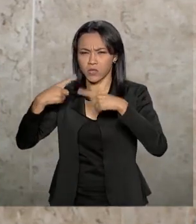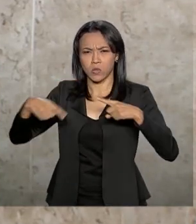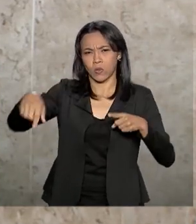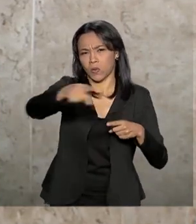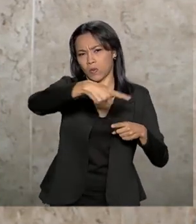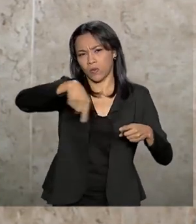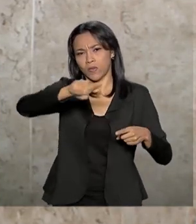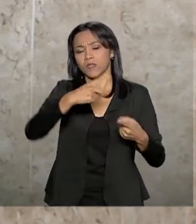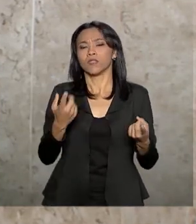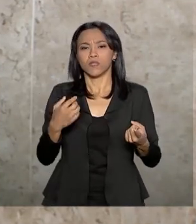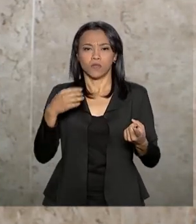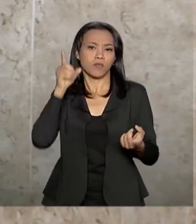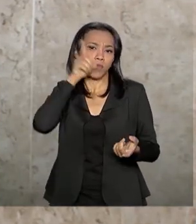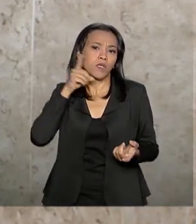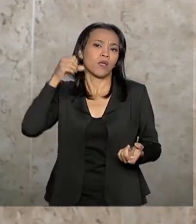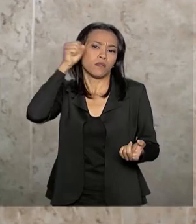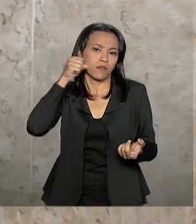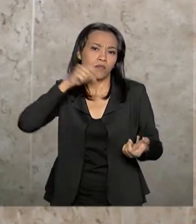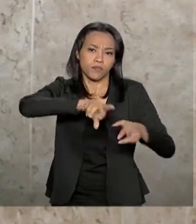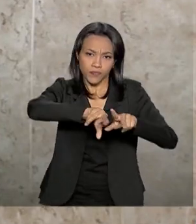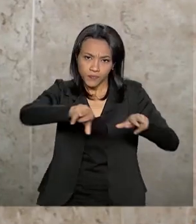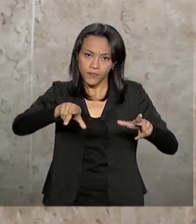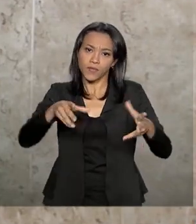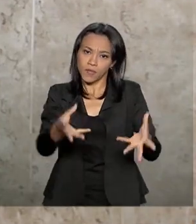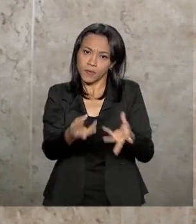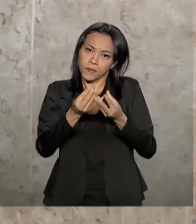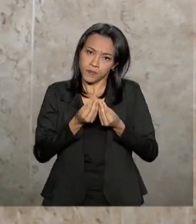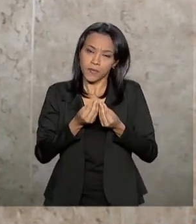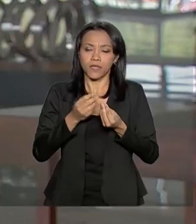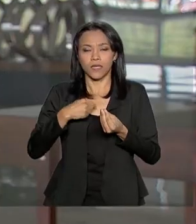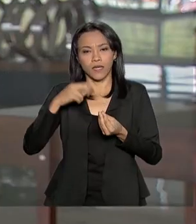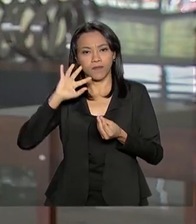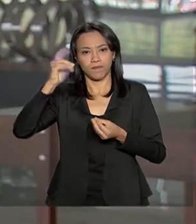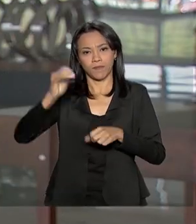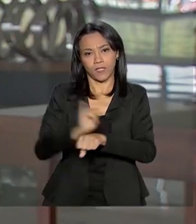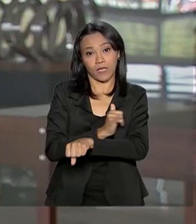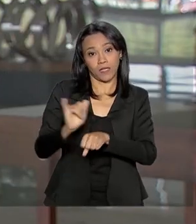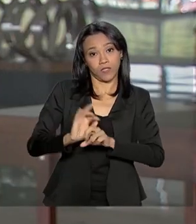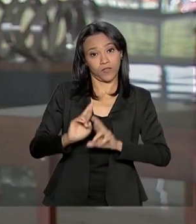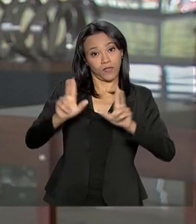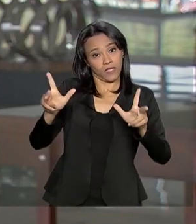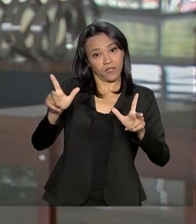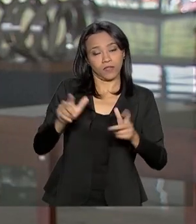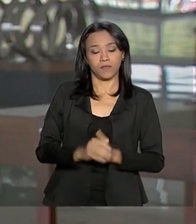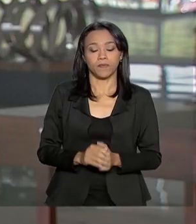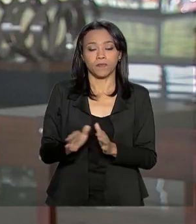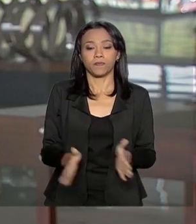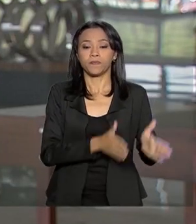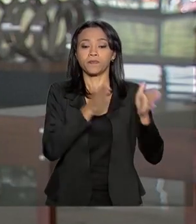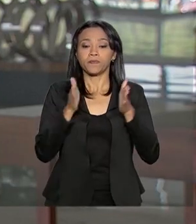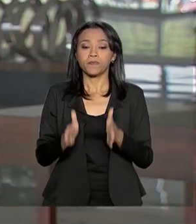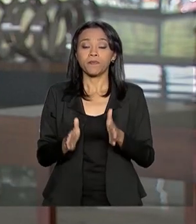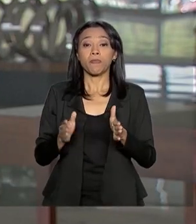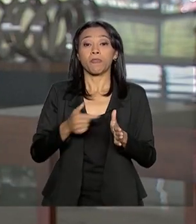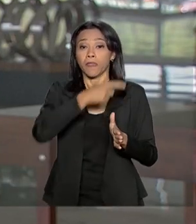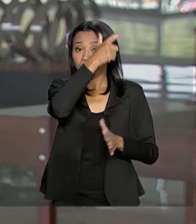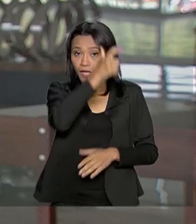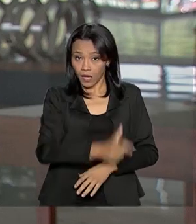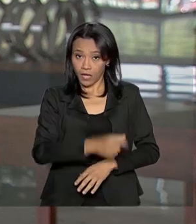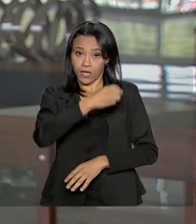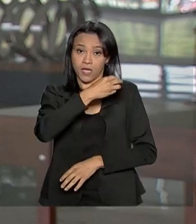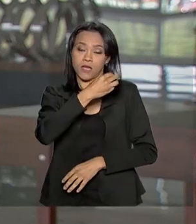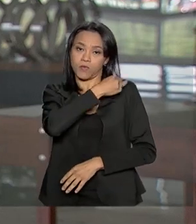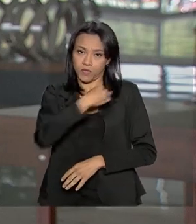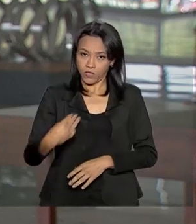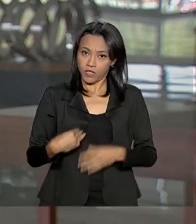quanto esse ponto e simplesmente adotando uma estratégia diferente moro também afirmou que levará o projeto pessoalmente